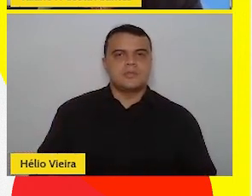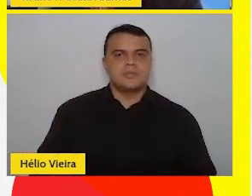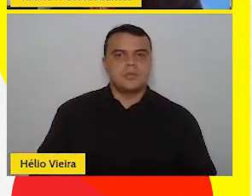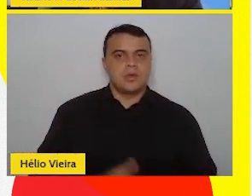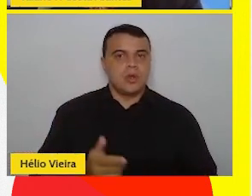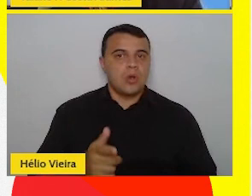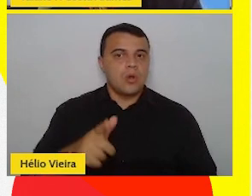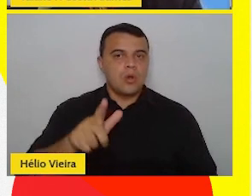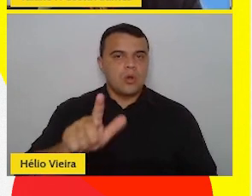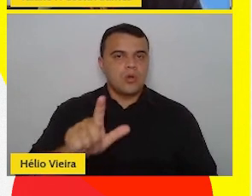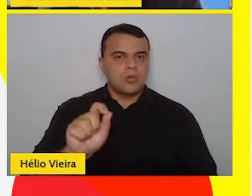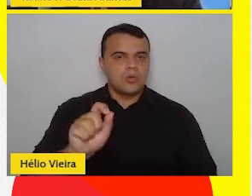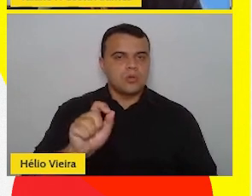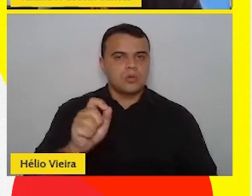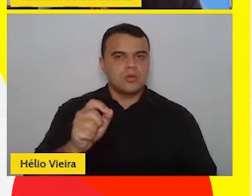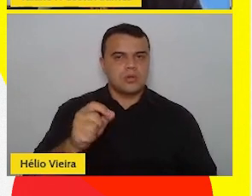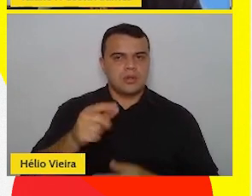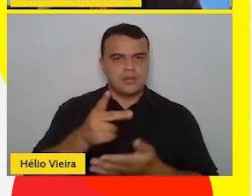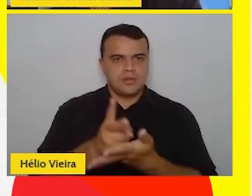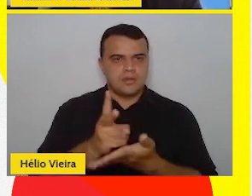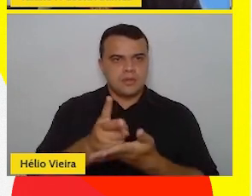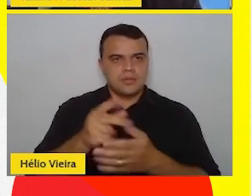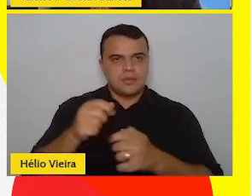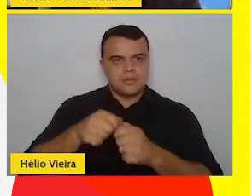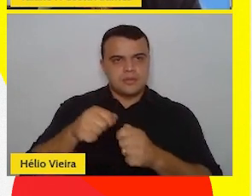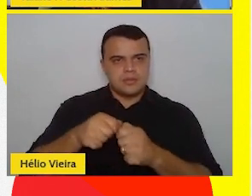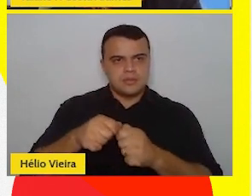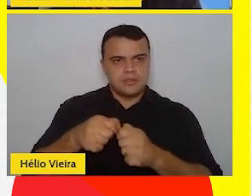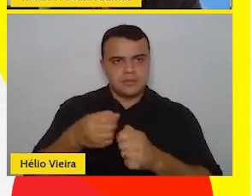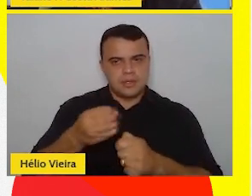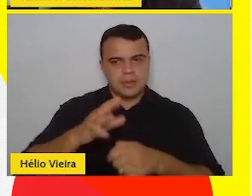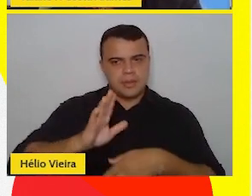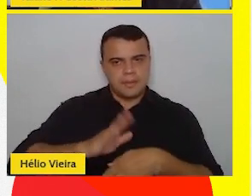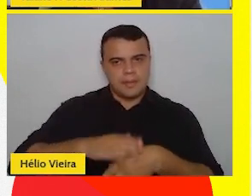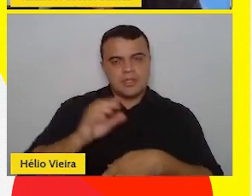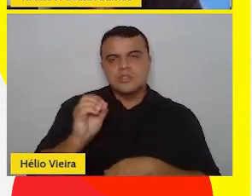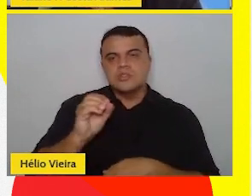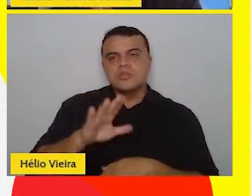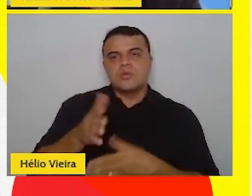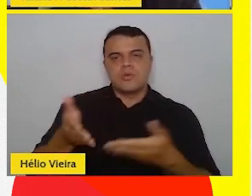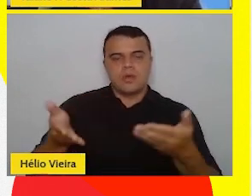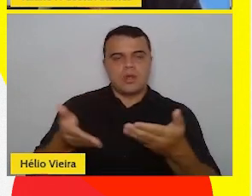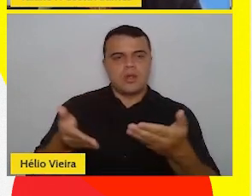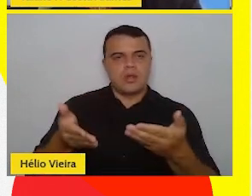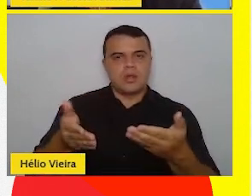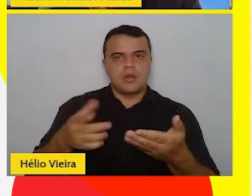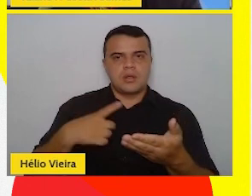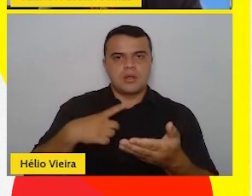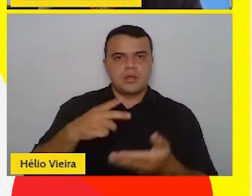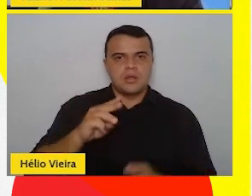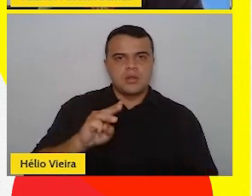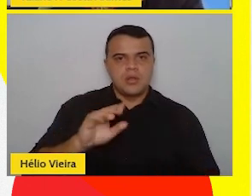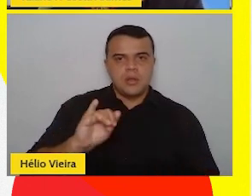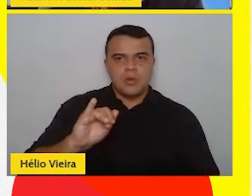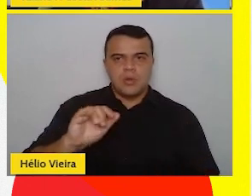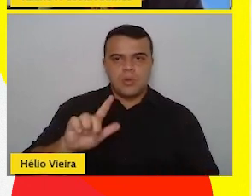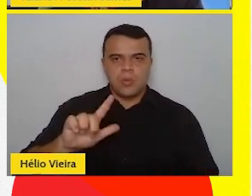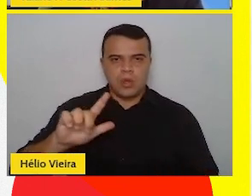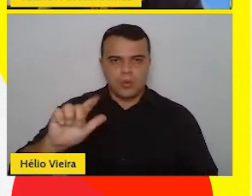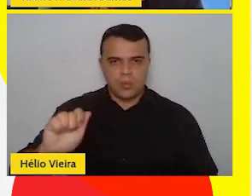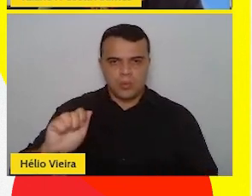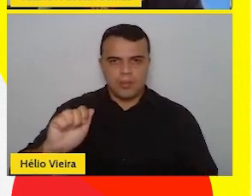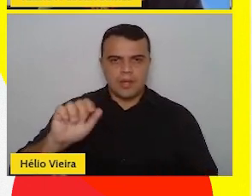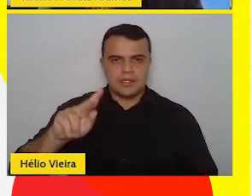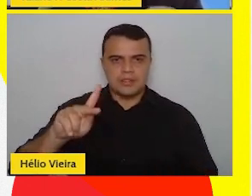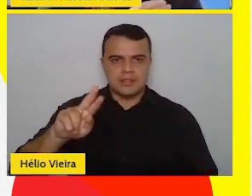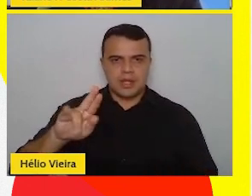Outro artista trabalha o pontilhismo, que é um artista mais contemporâneo, é o Will Barcelos.